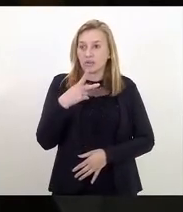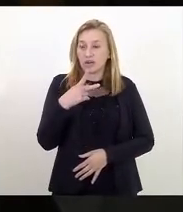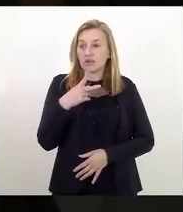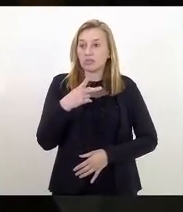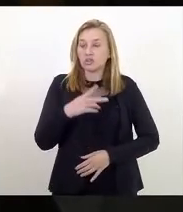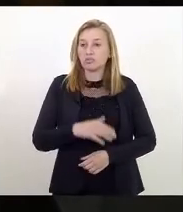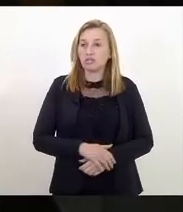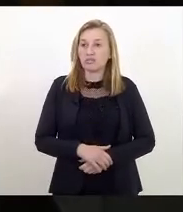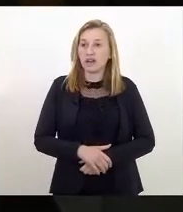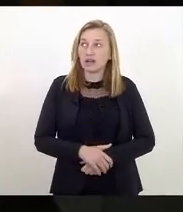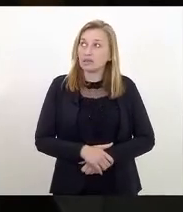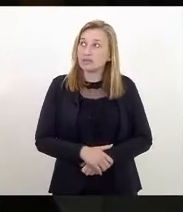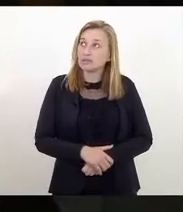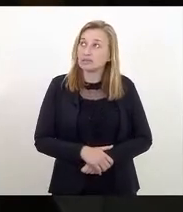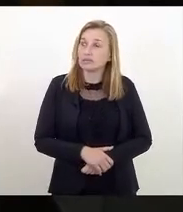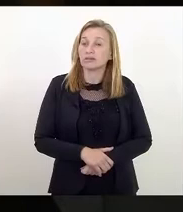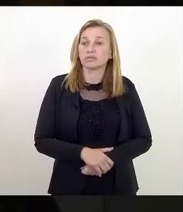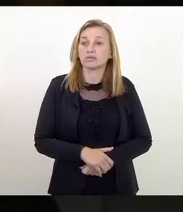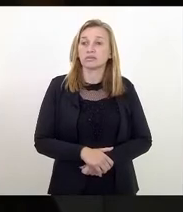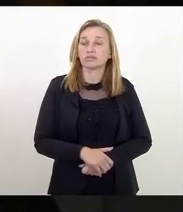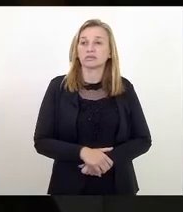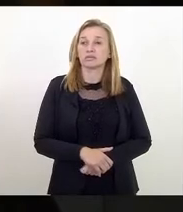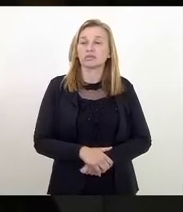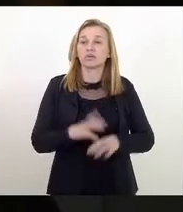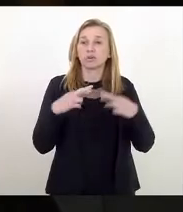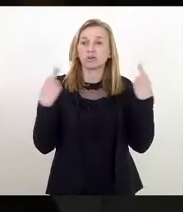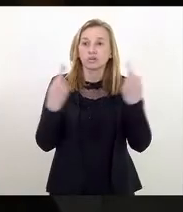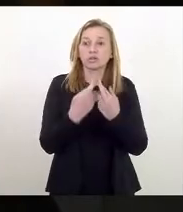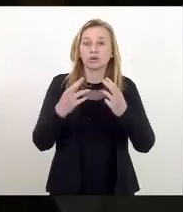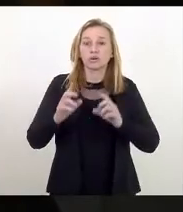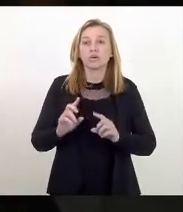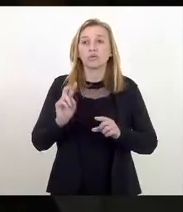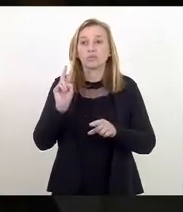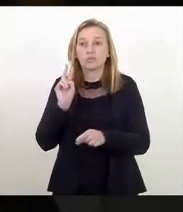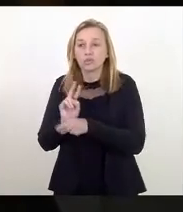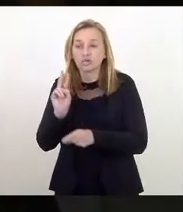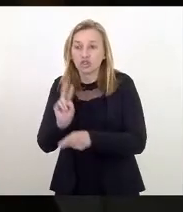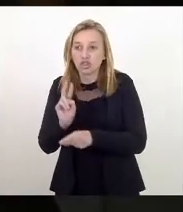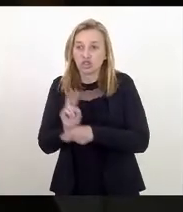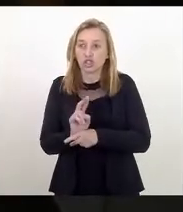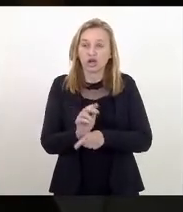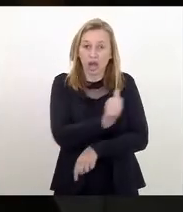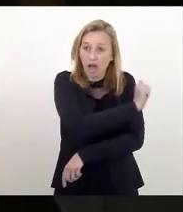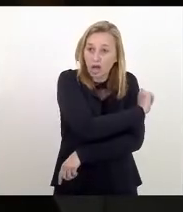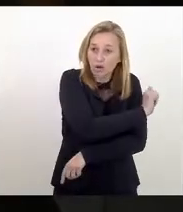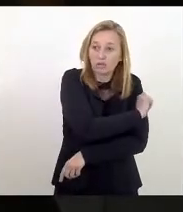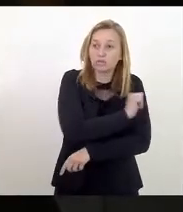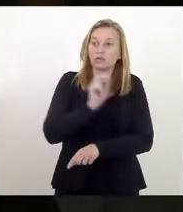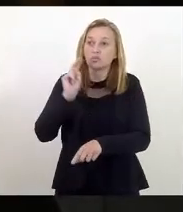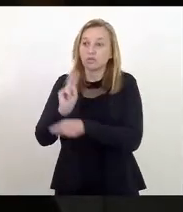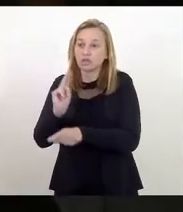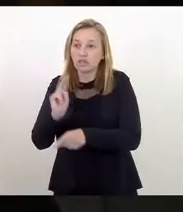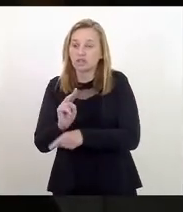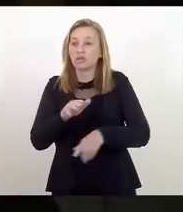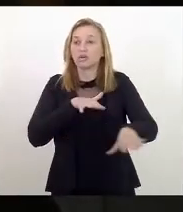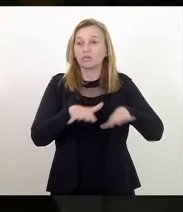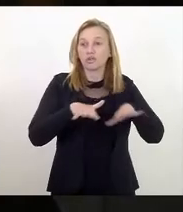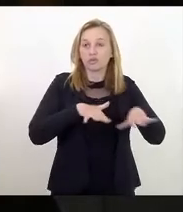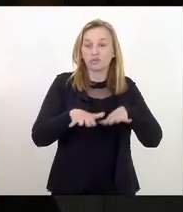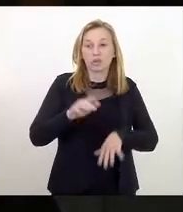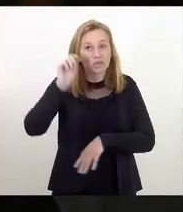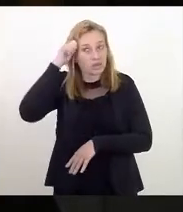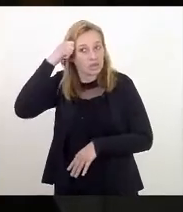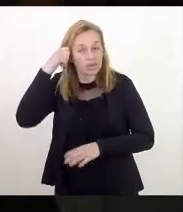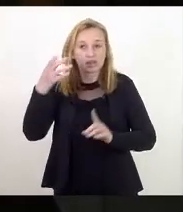audiência pública que a gente faça aqui para defender estudante, para defender movimento negro, para defender